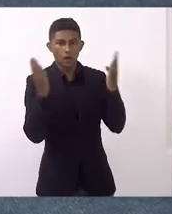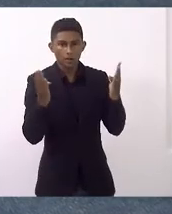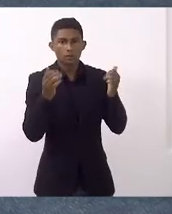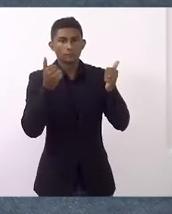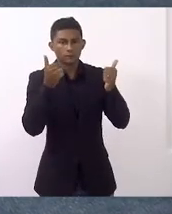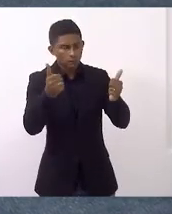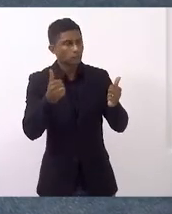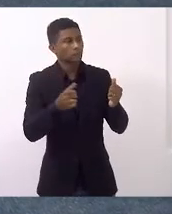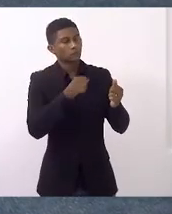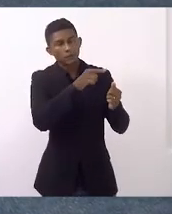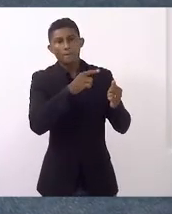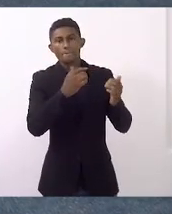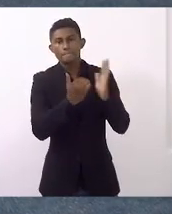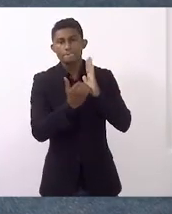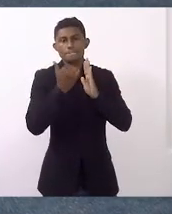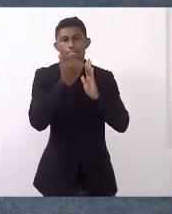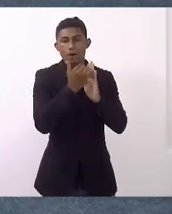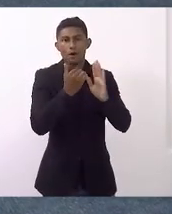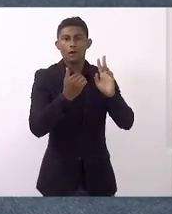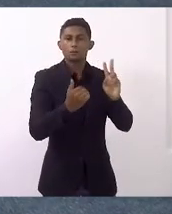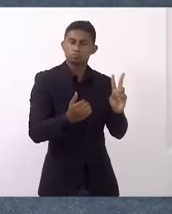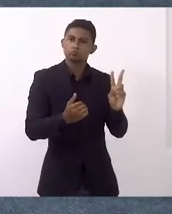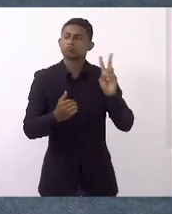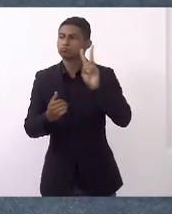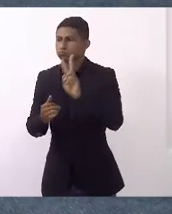acostar indícios de que há